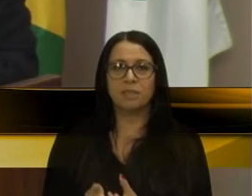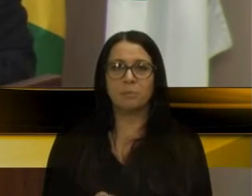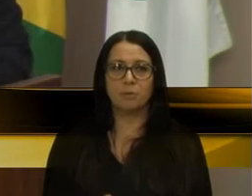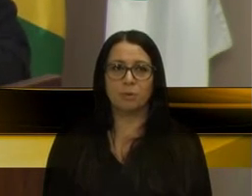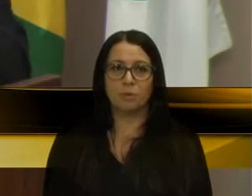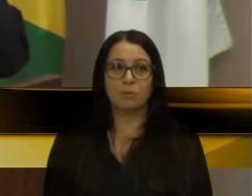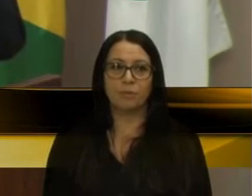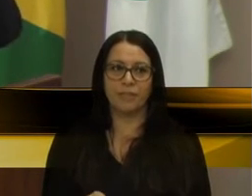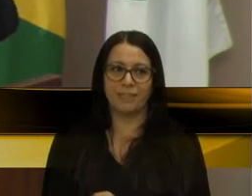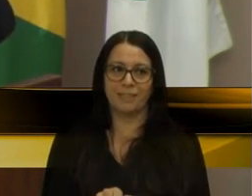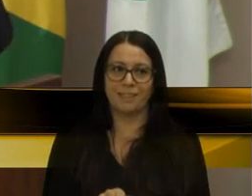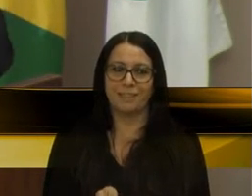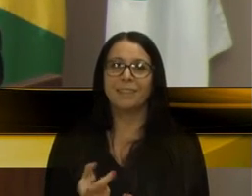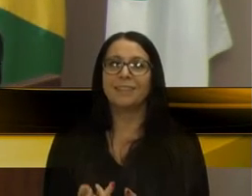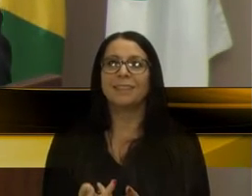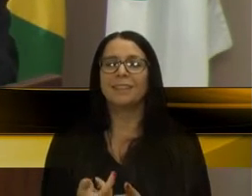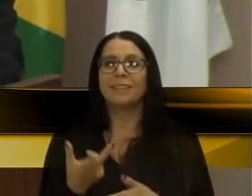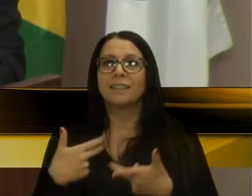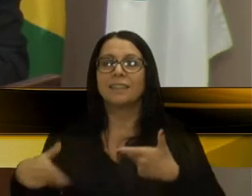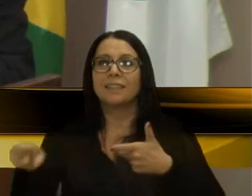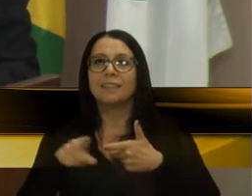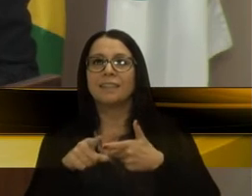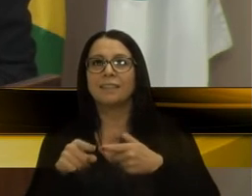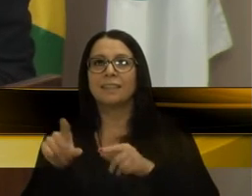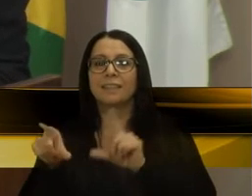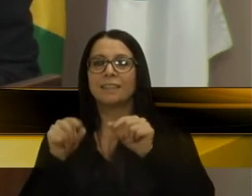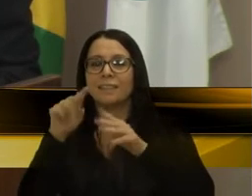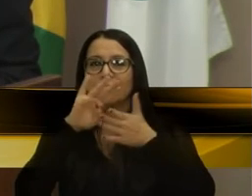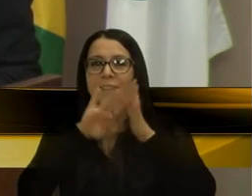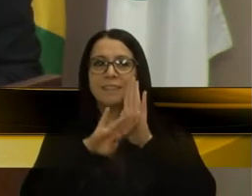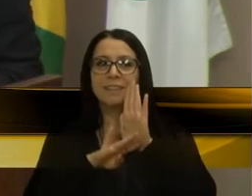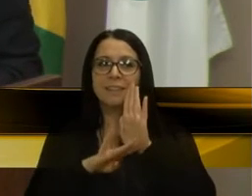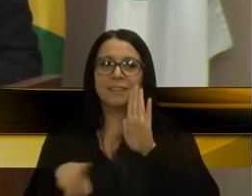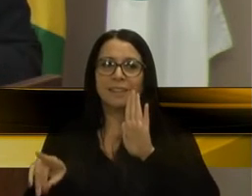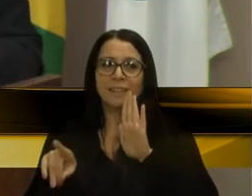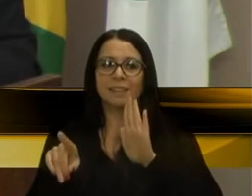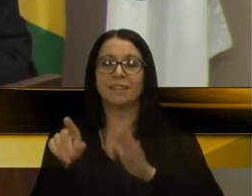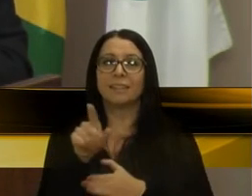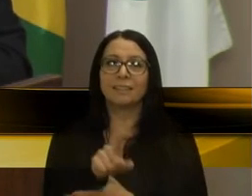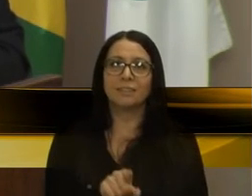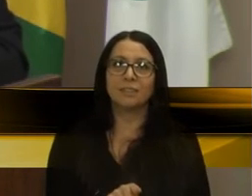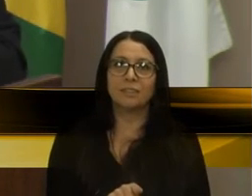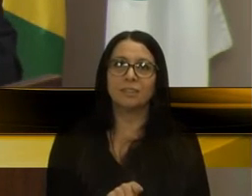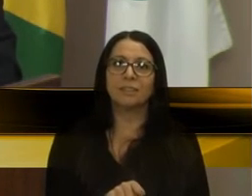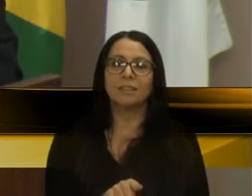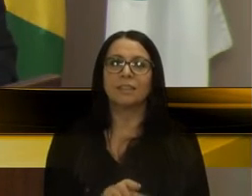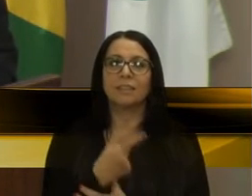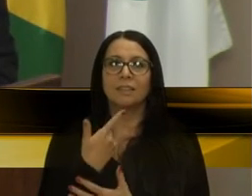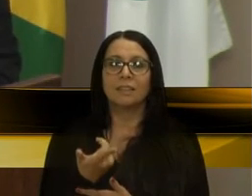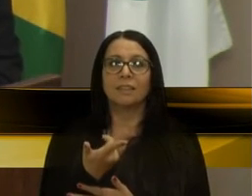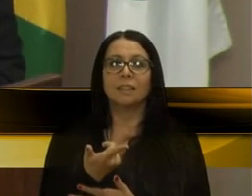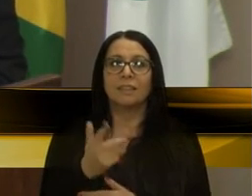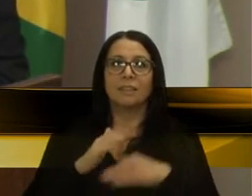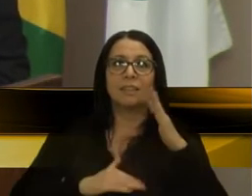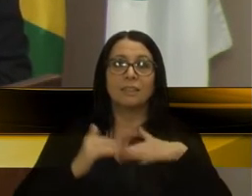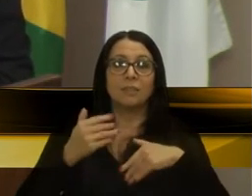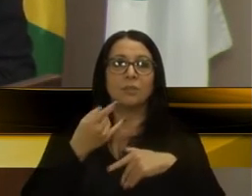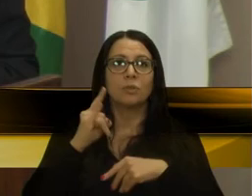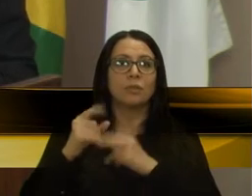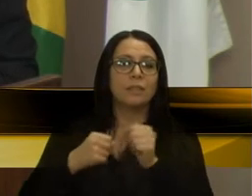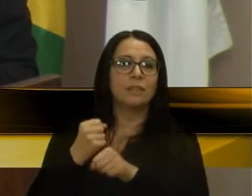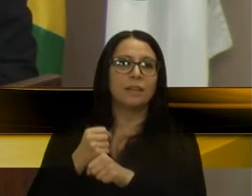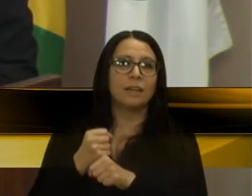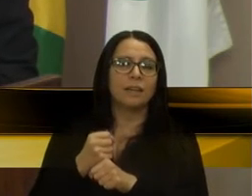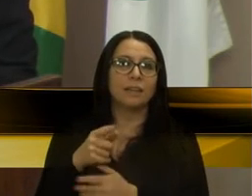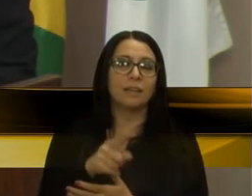pontual, a multa, enfim, questões pontuais, elas sejam melhoradas, mas não se tire aquilo que foi construído nos últimos anos,